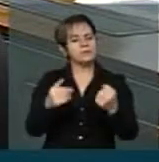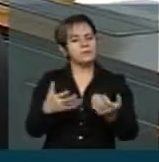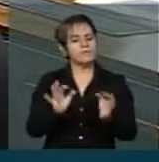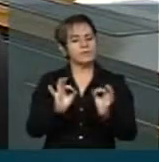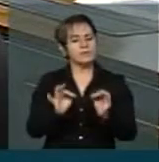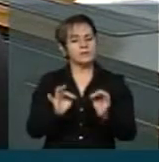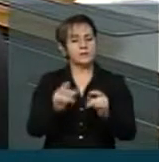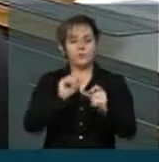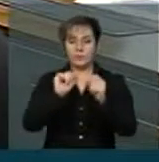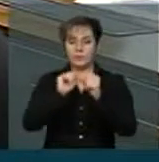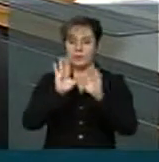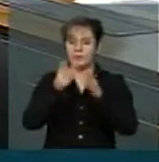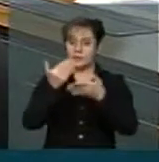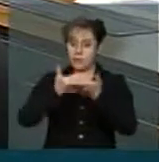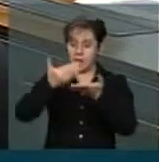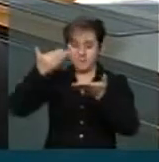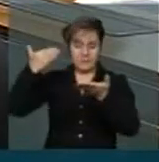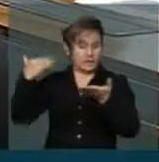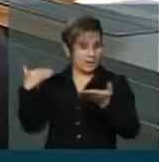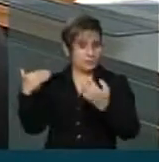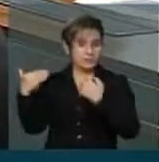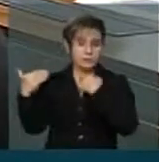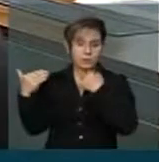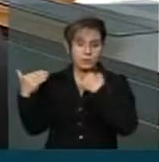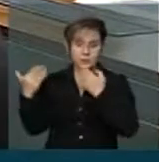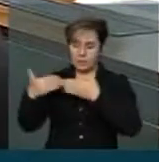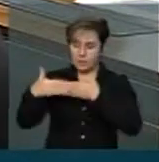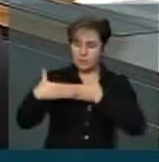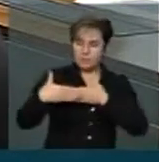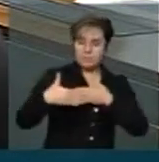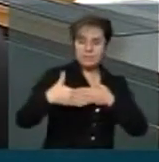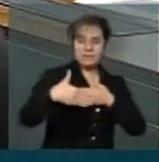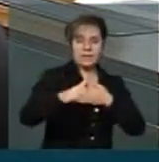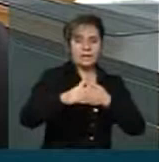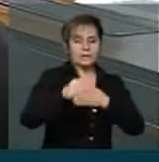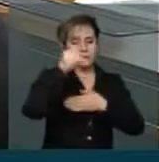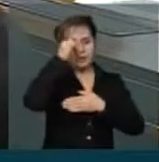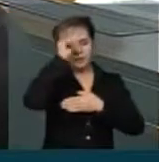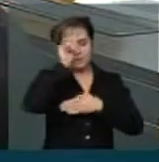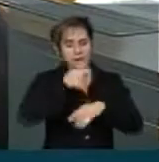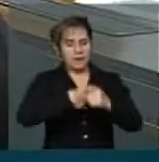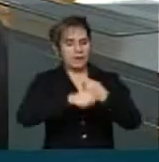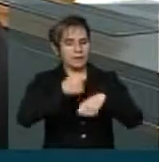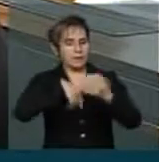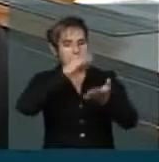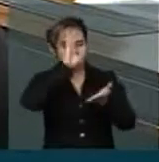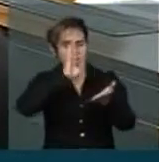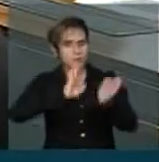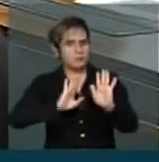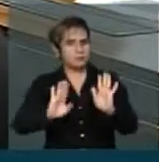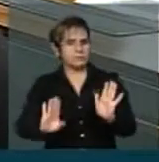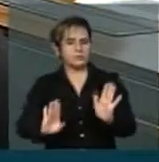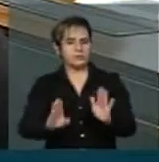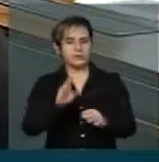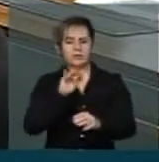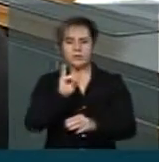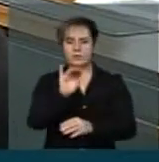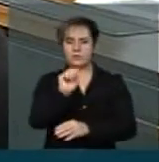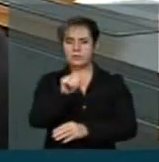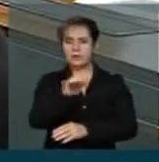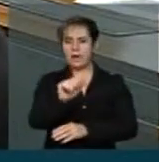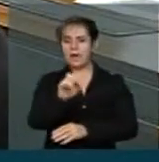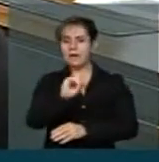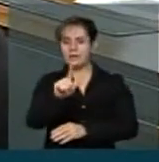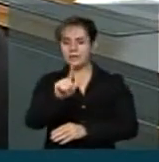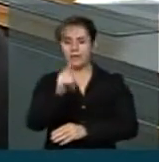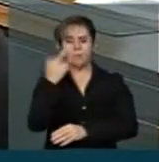mexer no que já foi feito para trás, pelo menos para frente vamos impedir que essa comercialização seja feita. Se não é competência da Anatel,